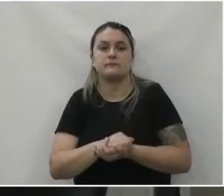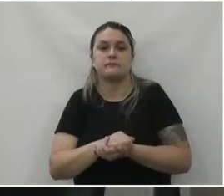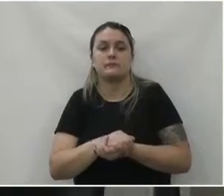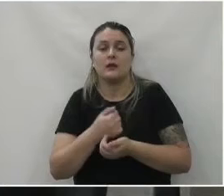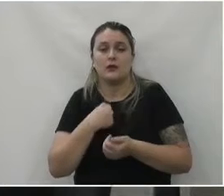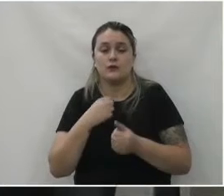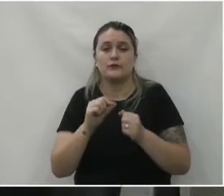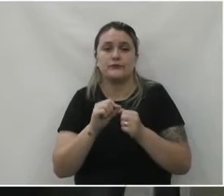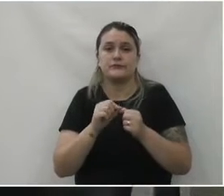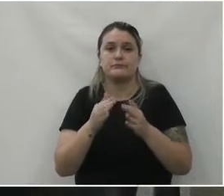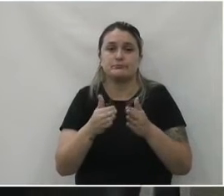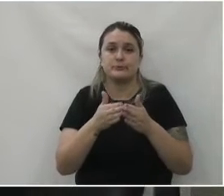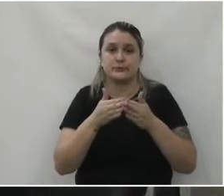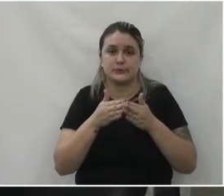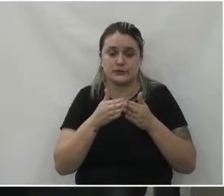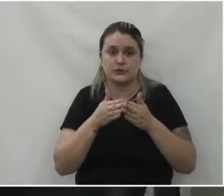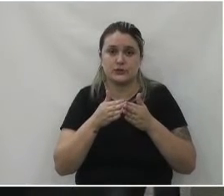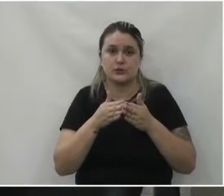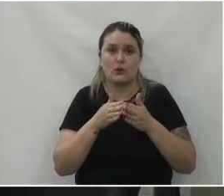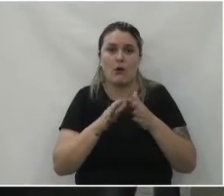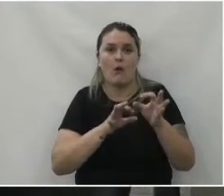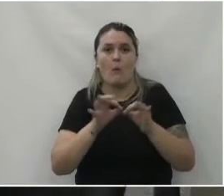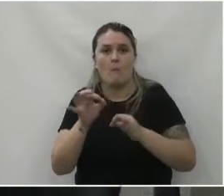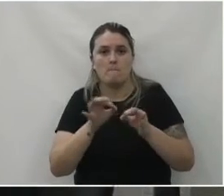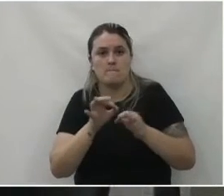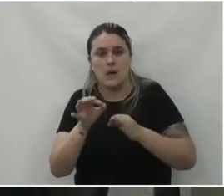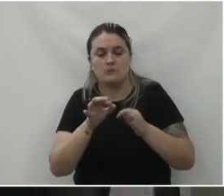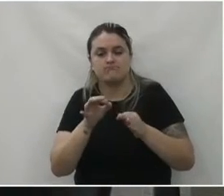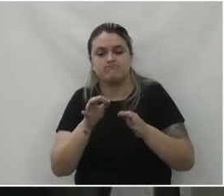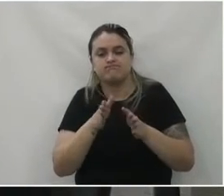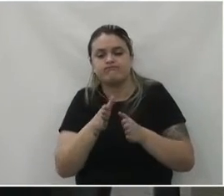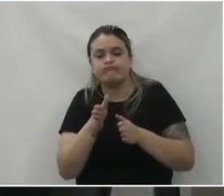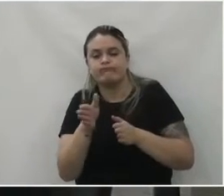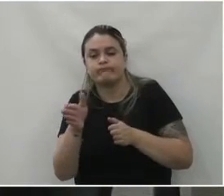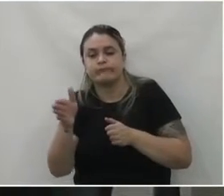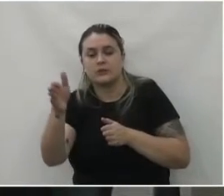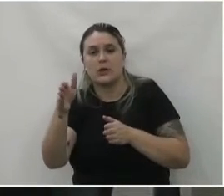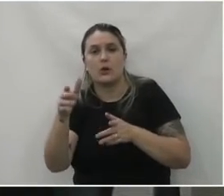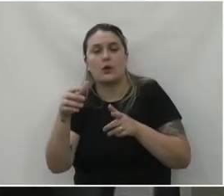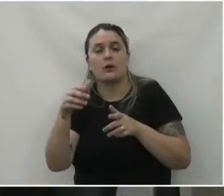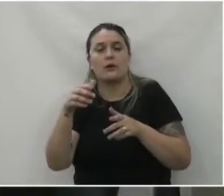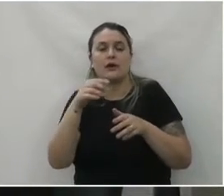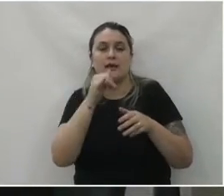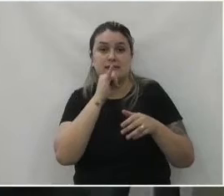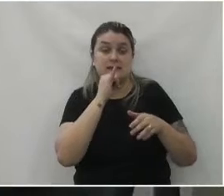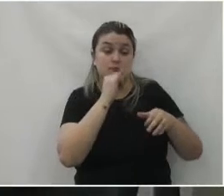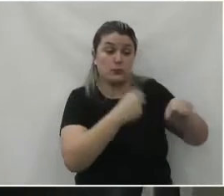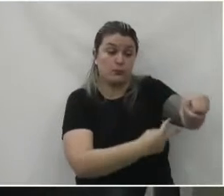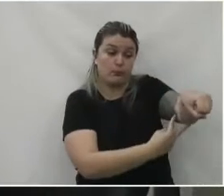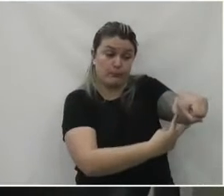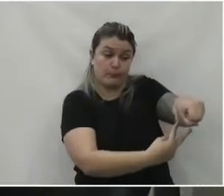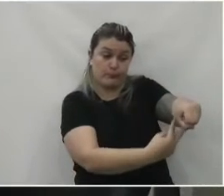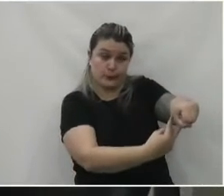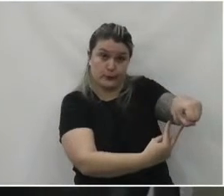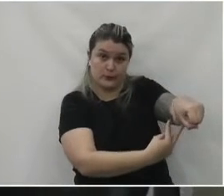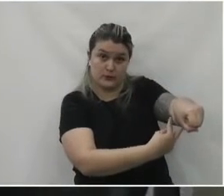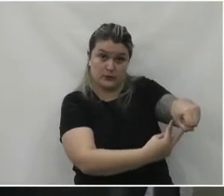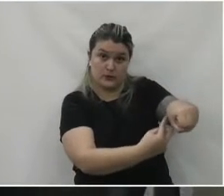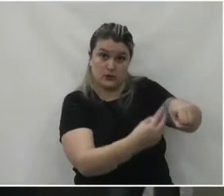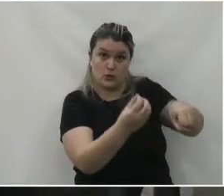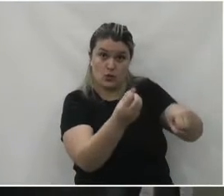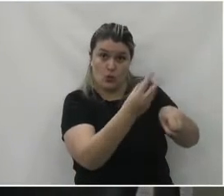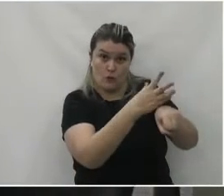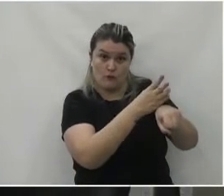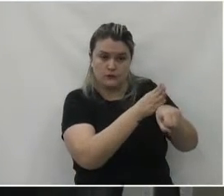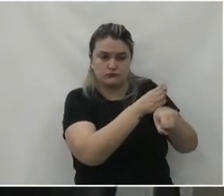a indicação que fiz também aos acessos a ciclovia de São Cristóvão e na Avenida Paula Freitas